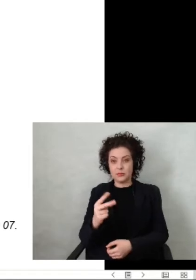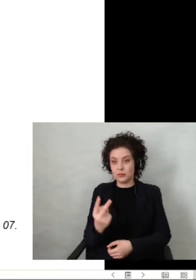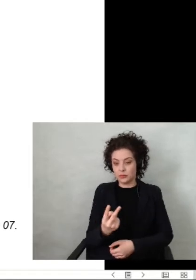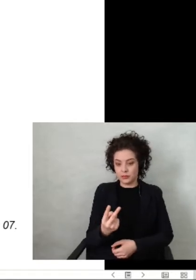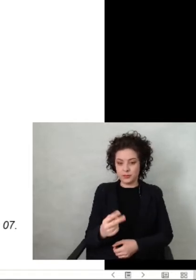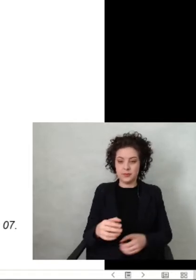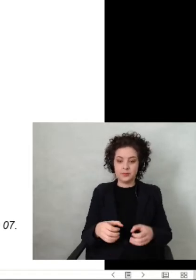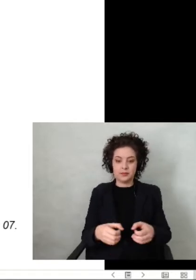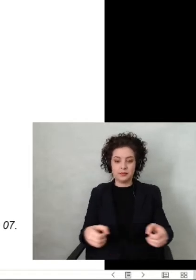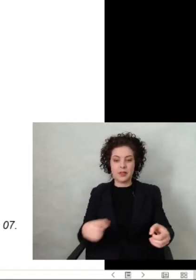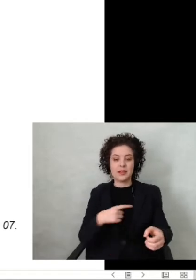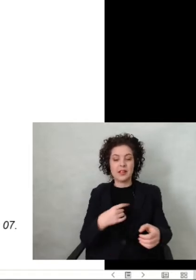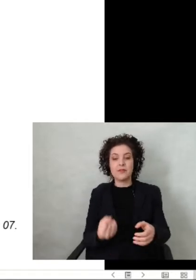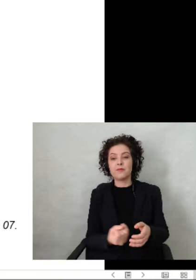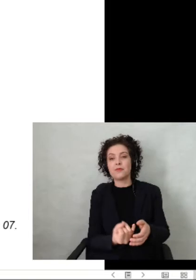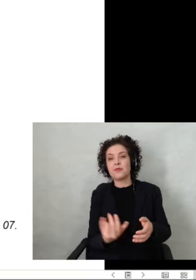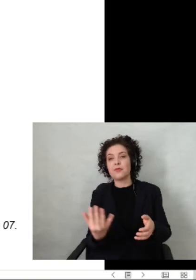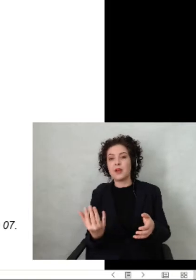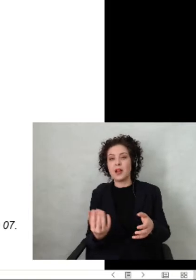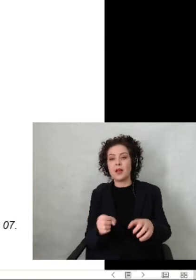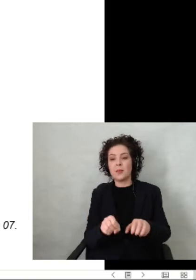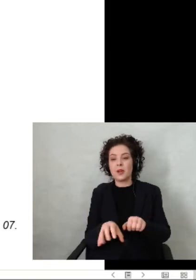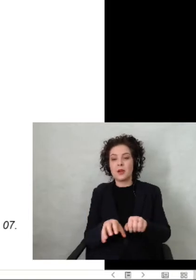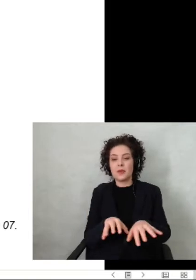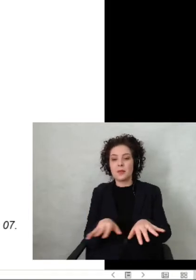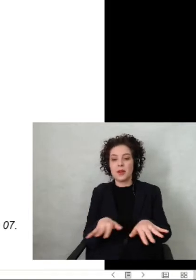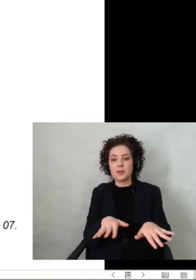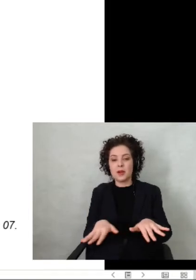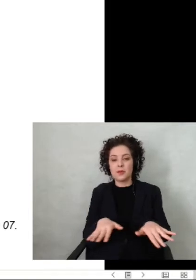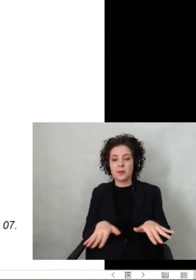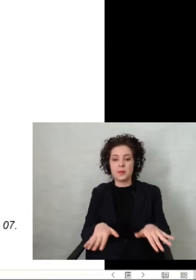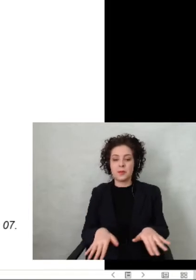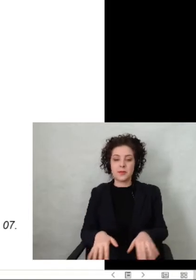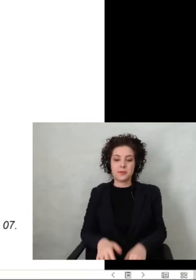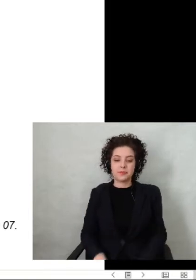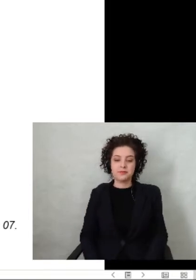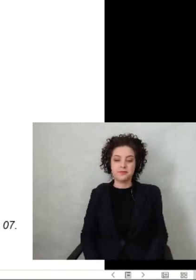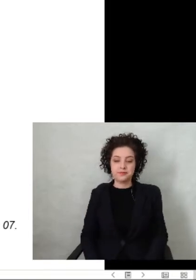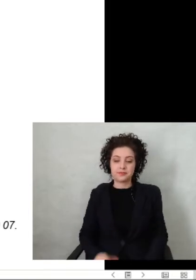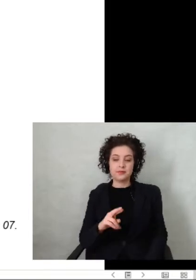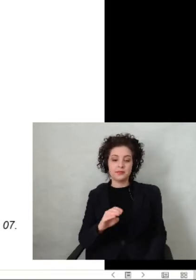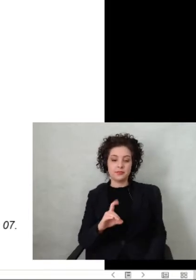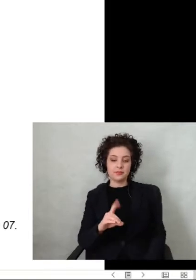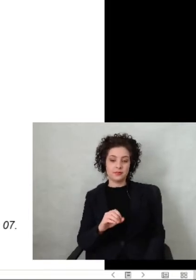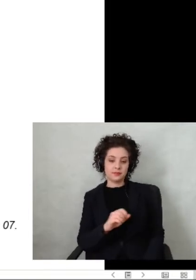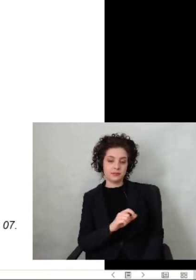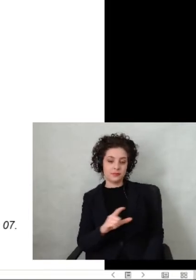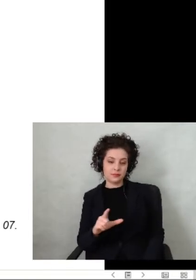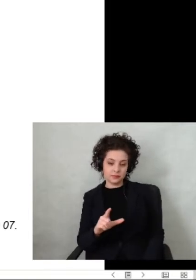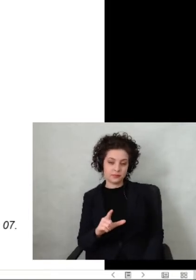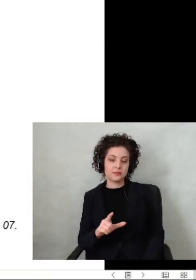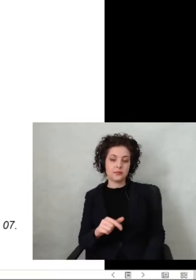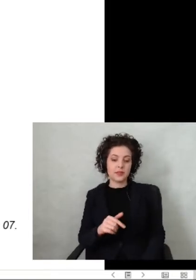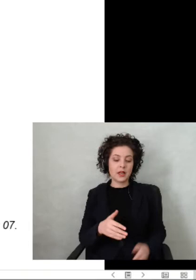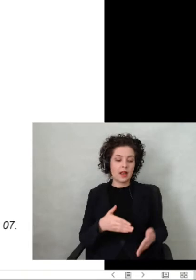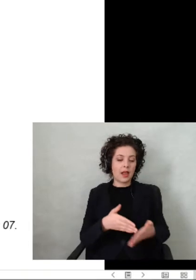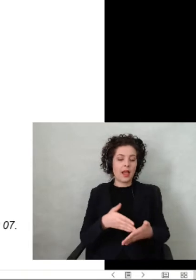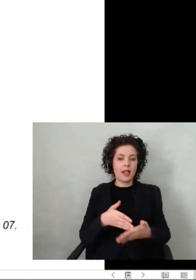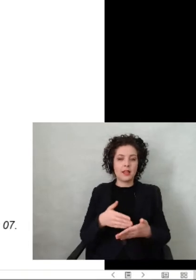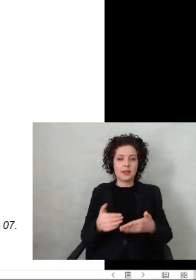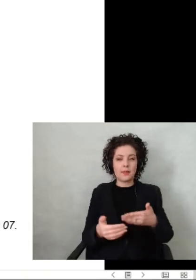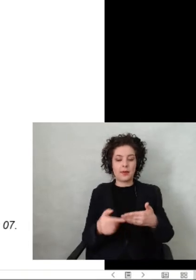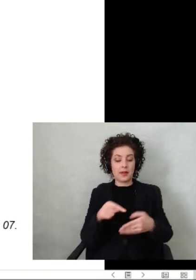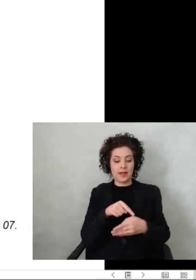muitas células. E aqui foi desenhado uma molécula, né, o Arbidol, ele justamente impede a entrada se